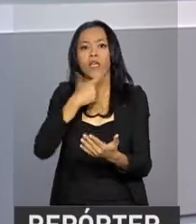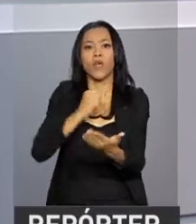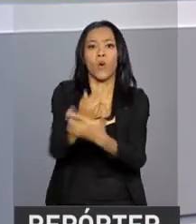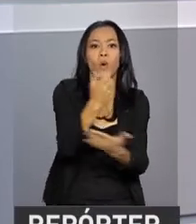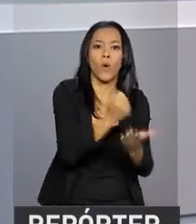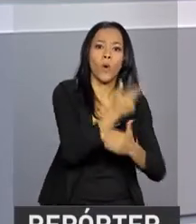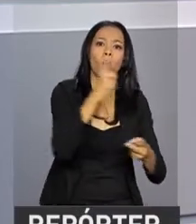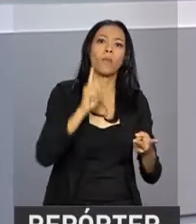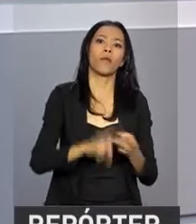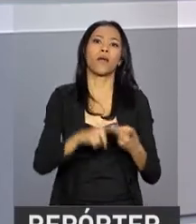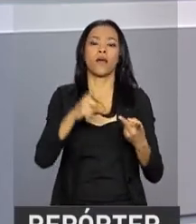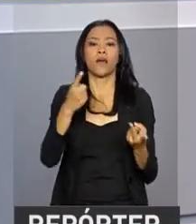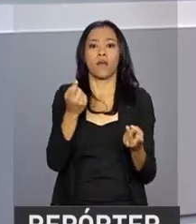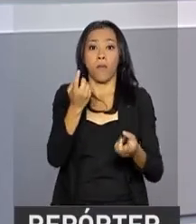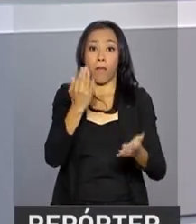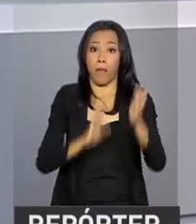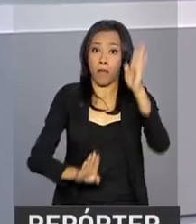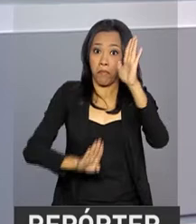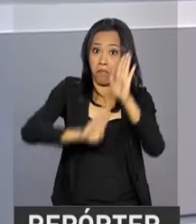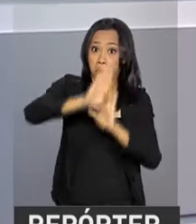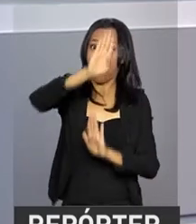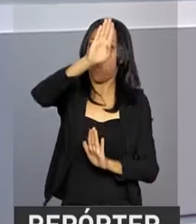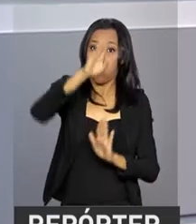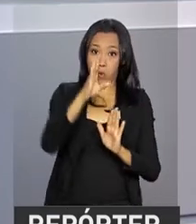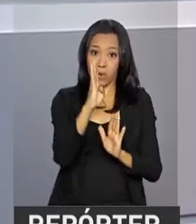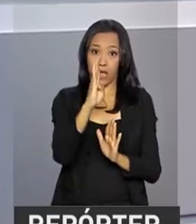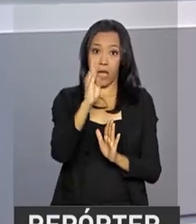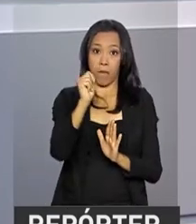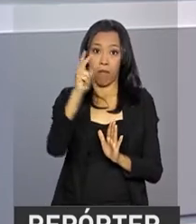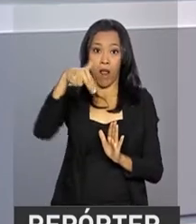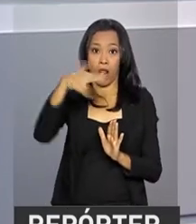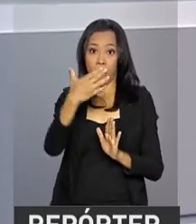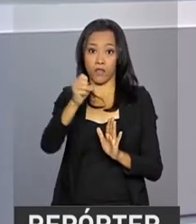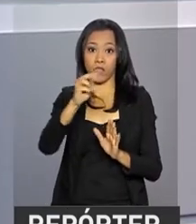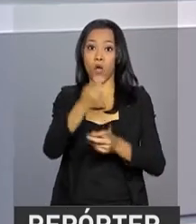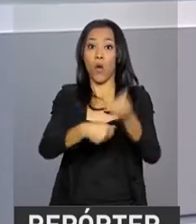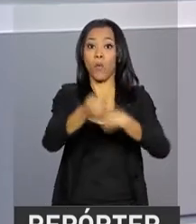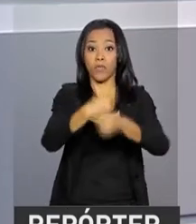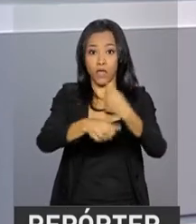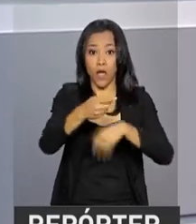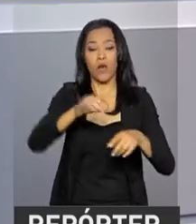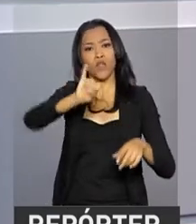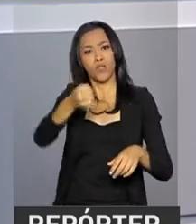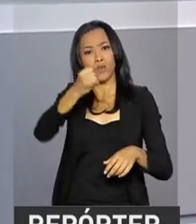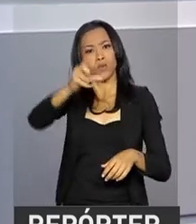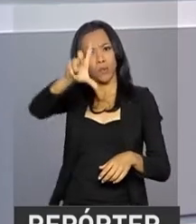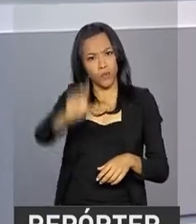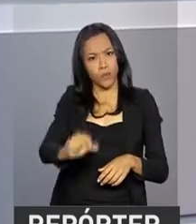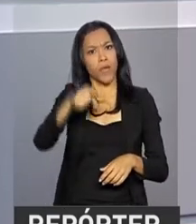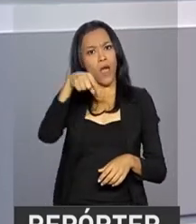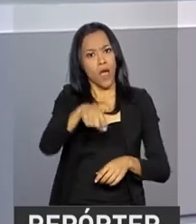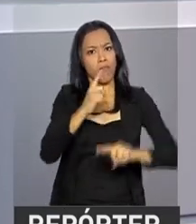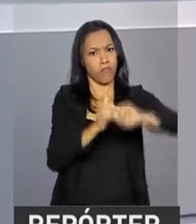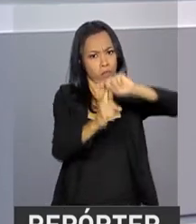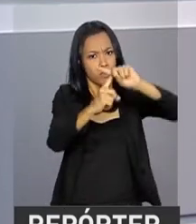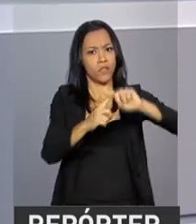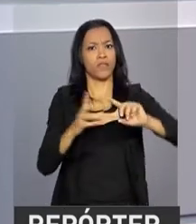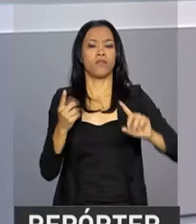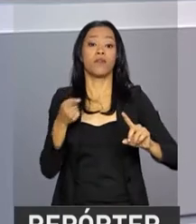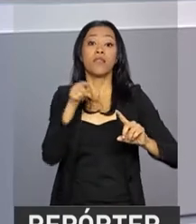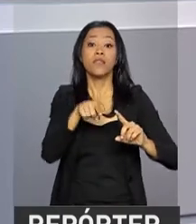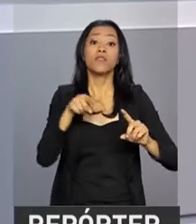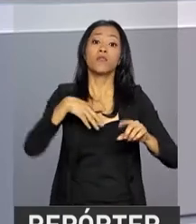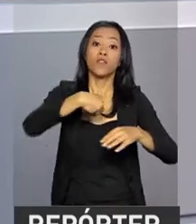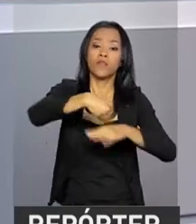da balança comercial, queda da inflação e dos juros. Em dezembro, um outro ponto positivo que deve puxar para cima dos dados